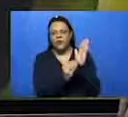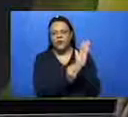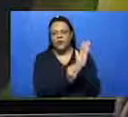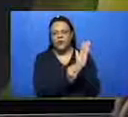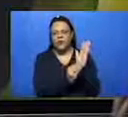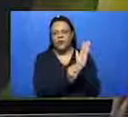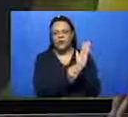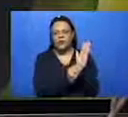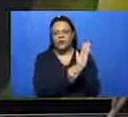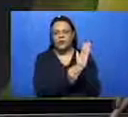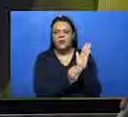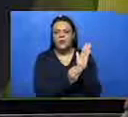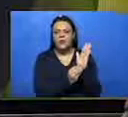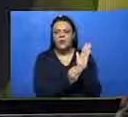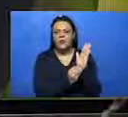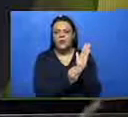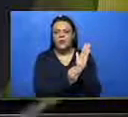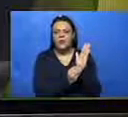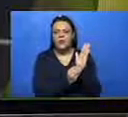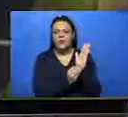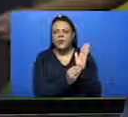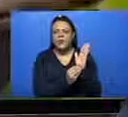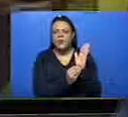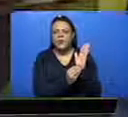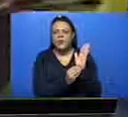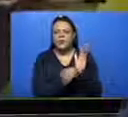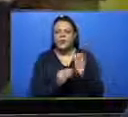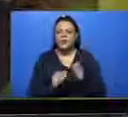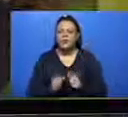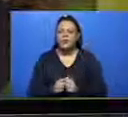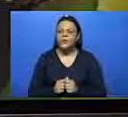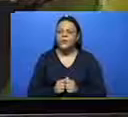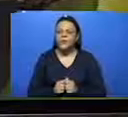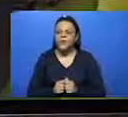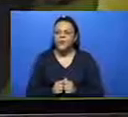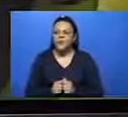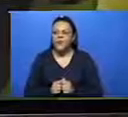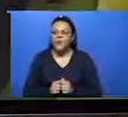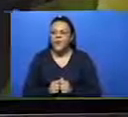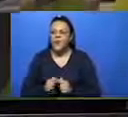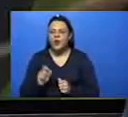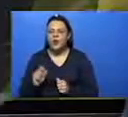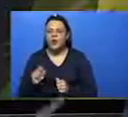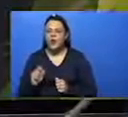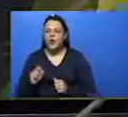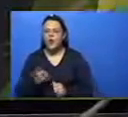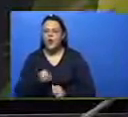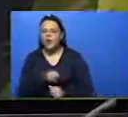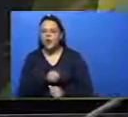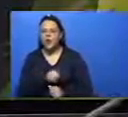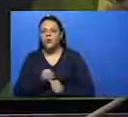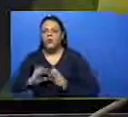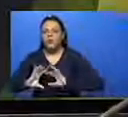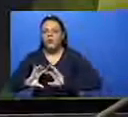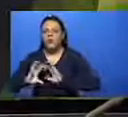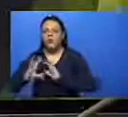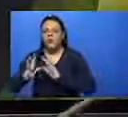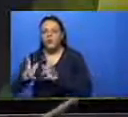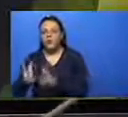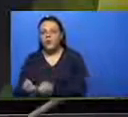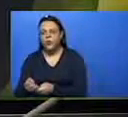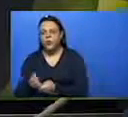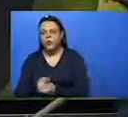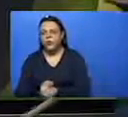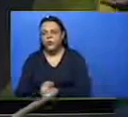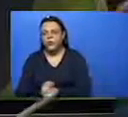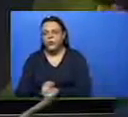dados absolutos, ou seja, é o número total mesmo dele e não a porcentagem. Dá